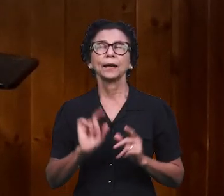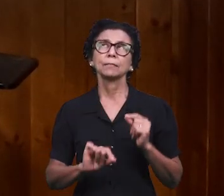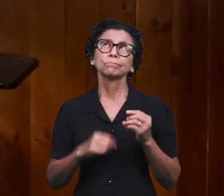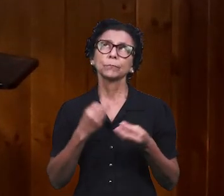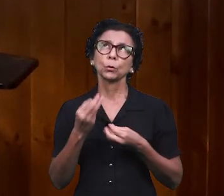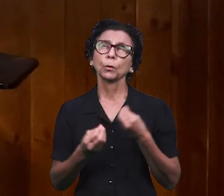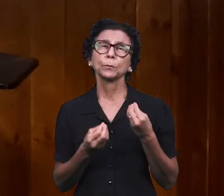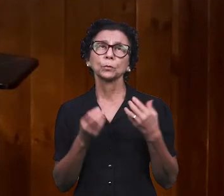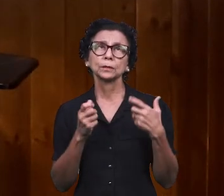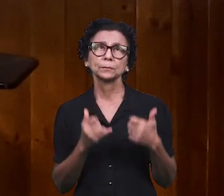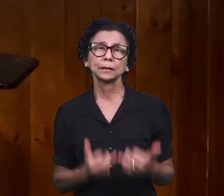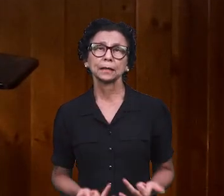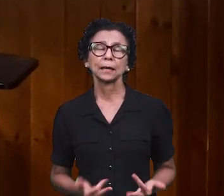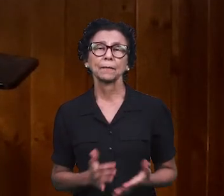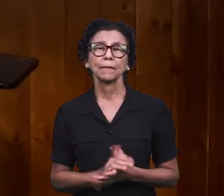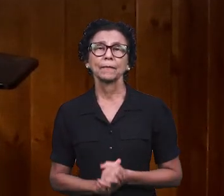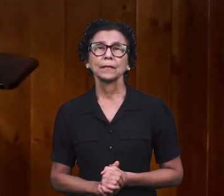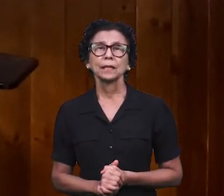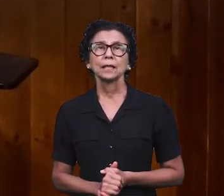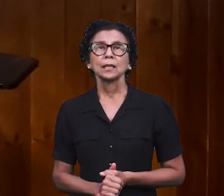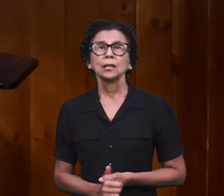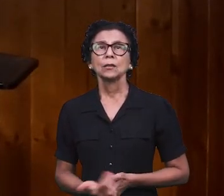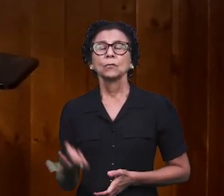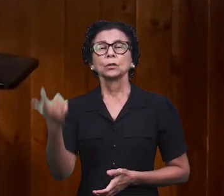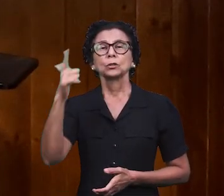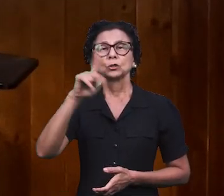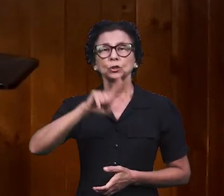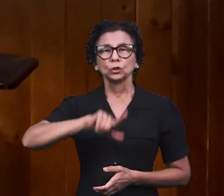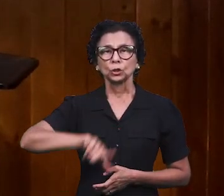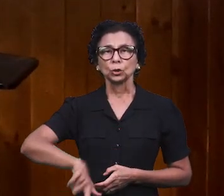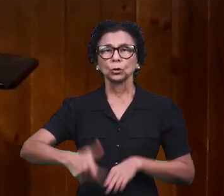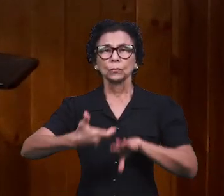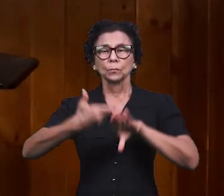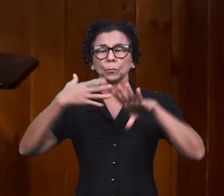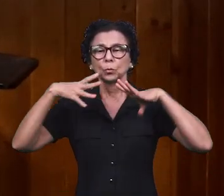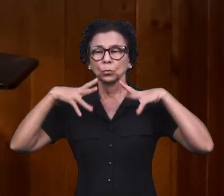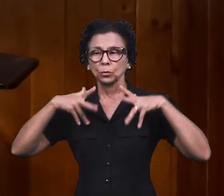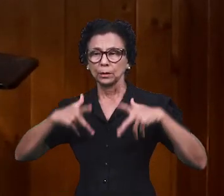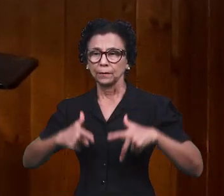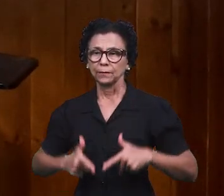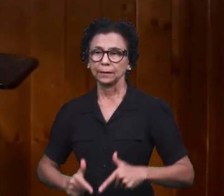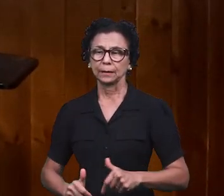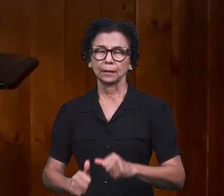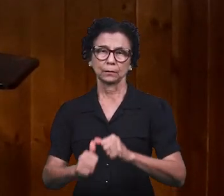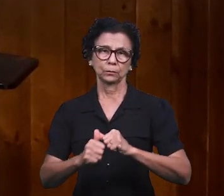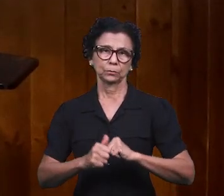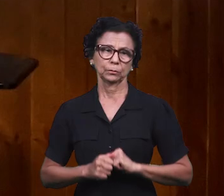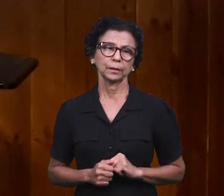podemos dizer assim, reconsagrado ou consagrado novamente. Por quê? Porque